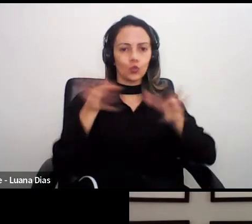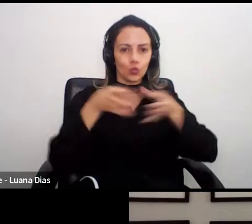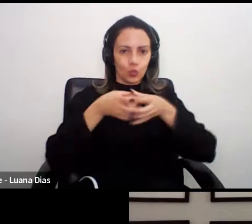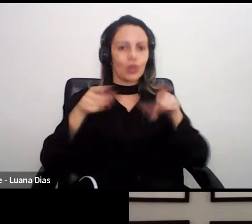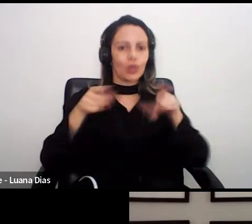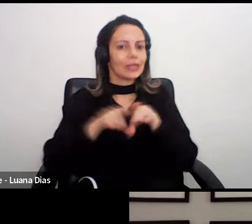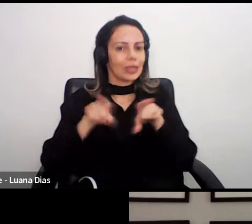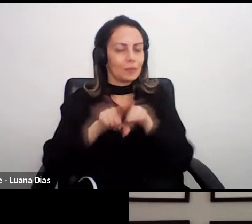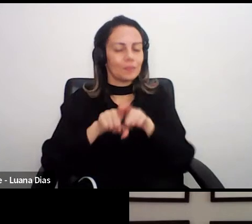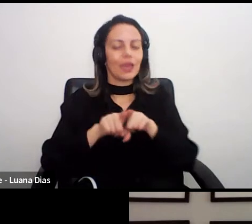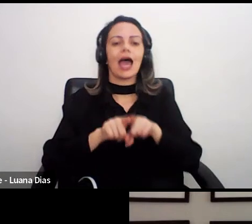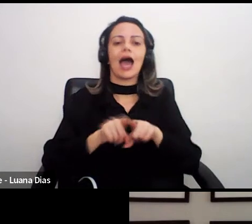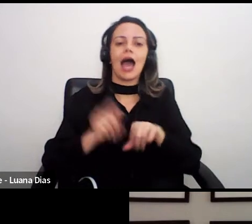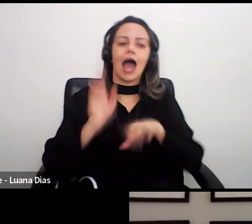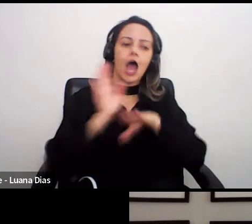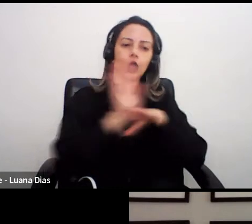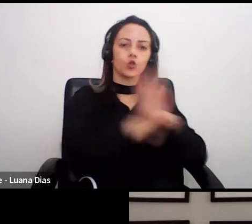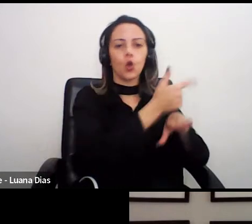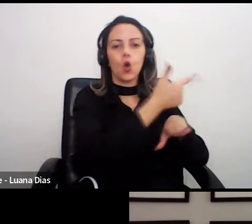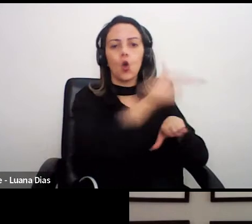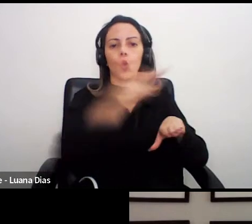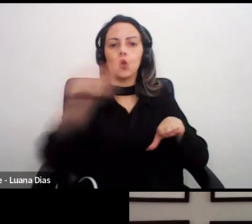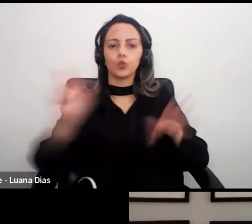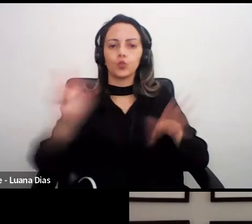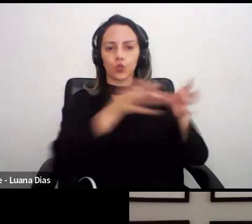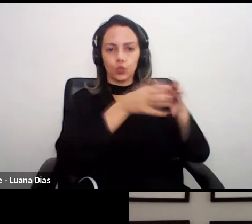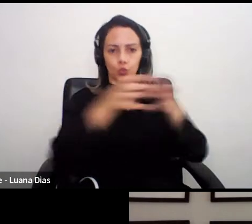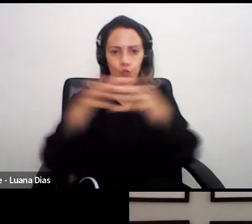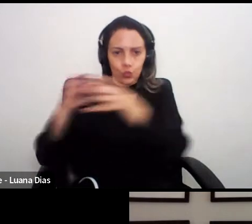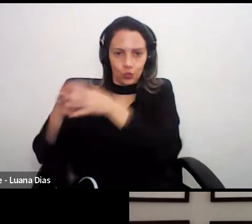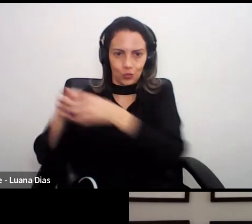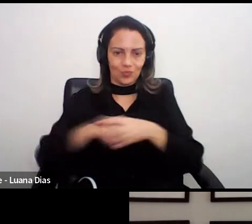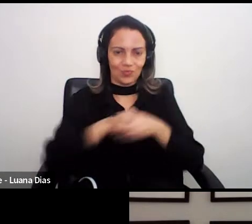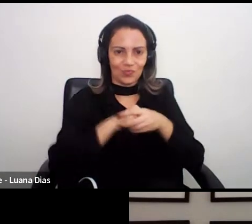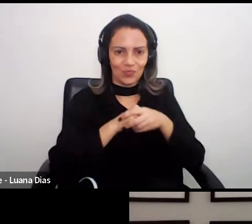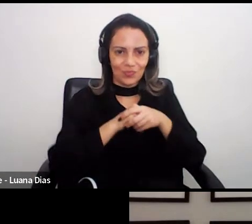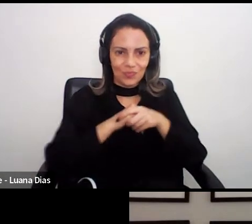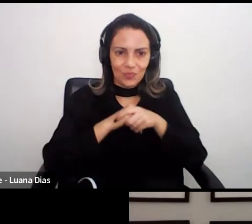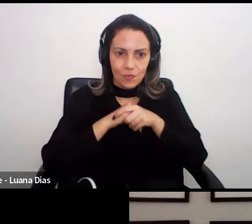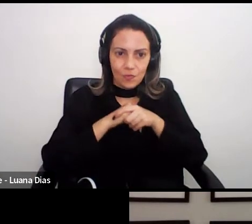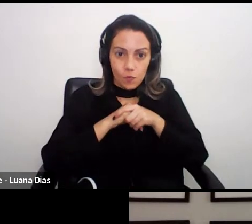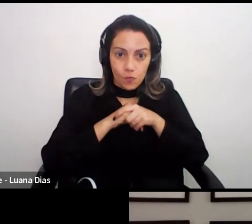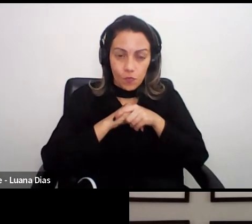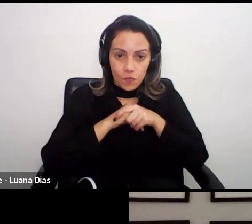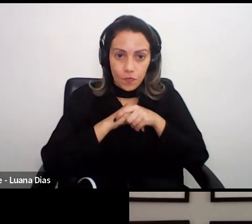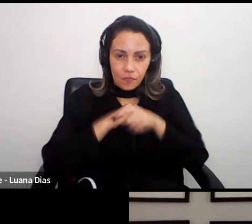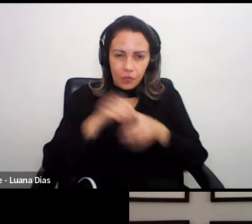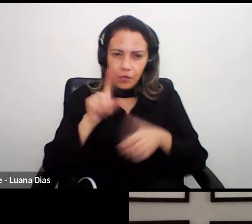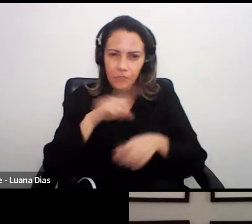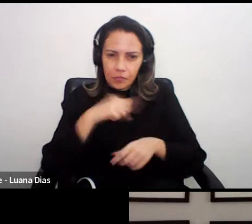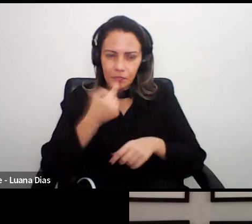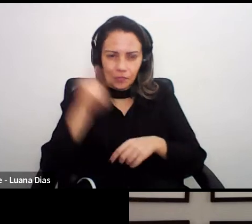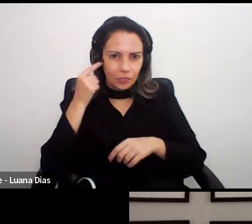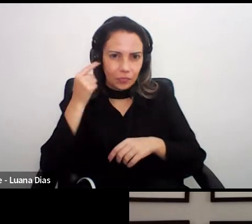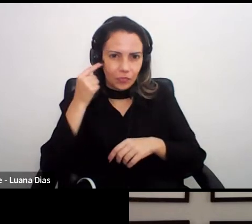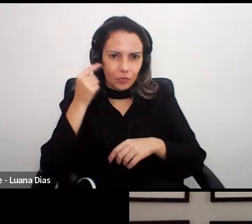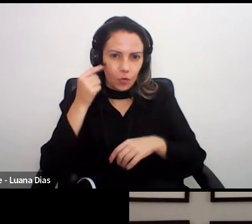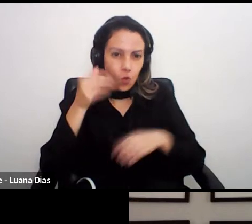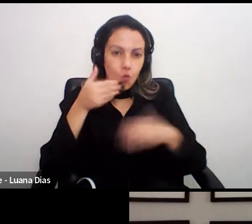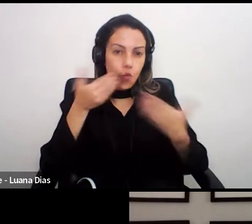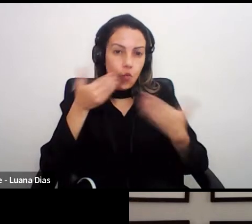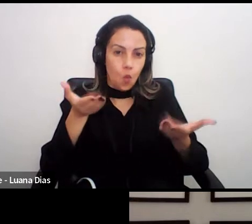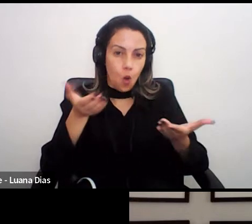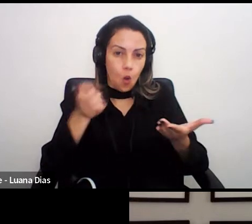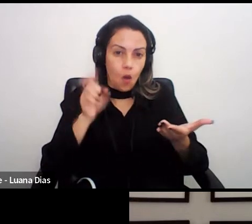ajudou também outros grupos, né? A gente, em primeiro lugar, pensou qual vai ser a